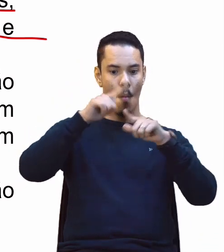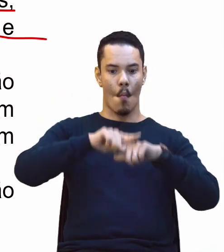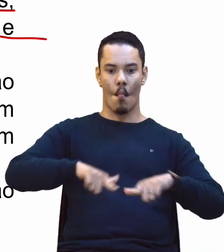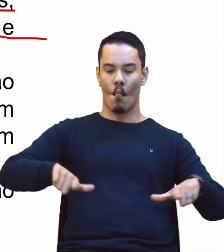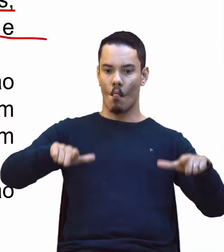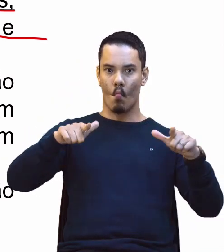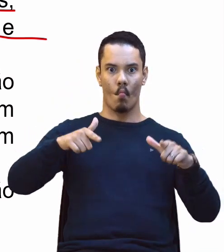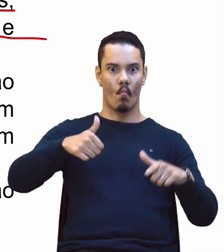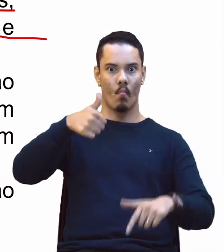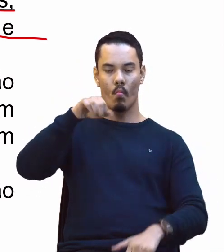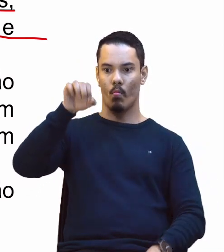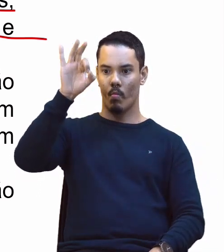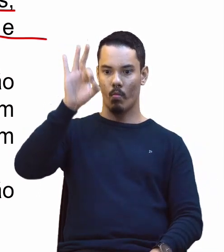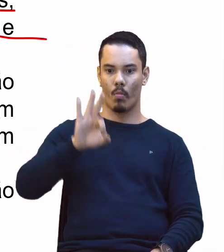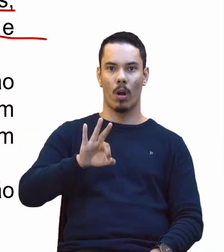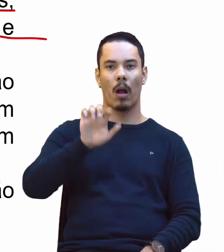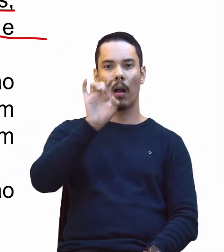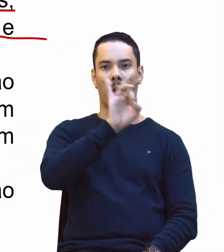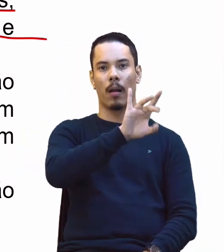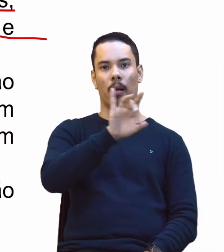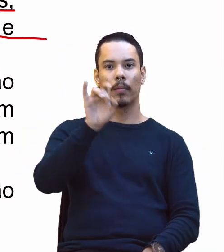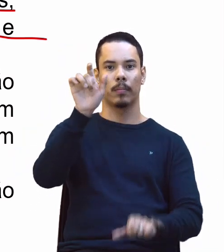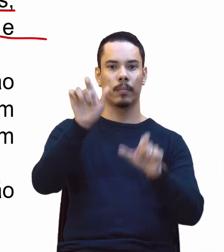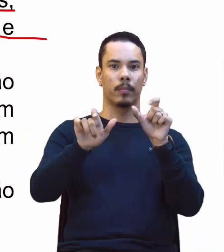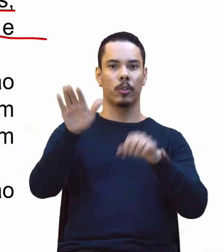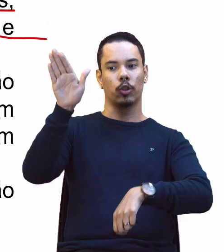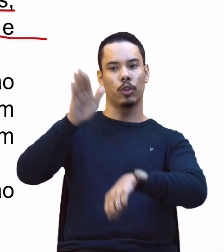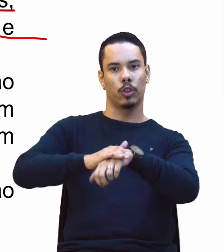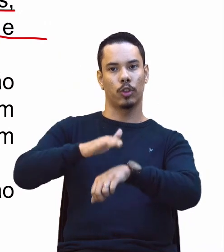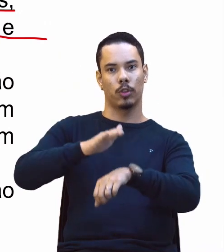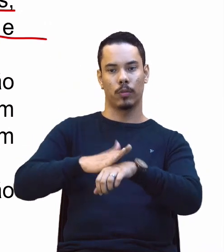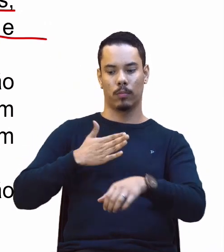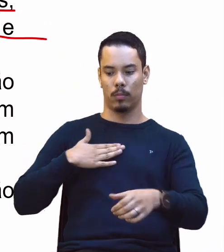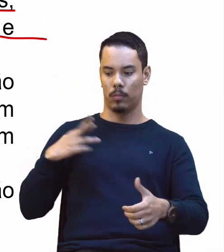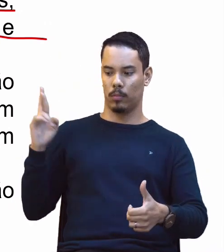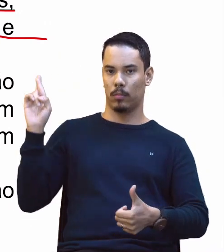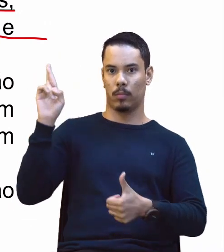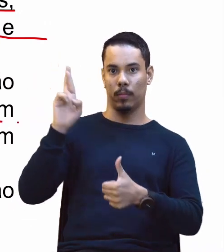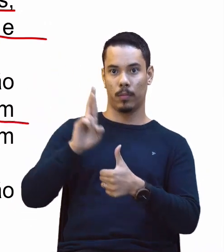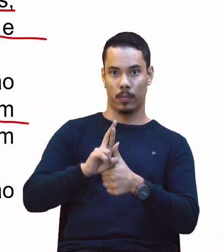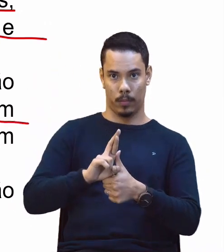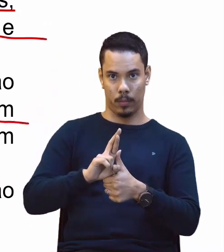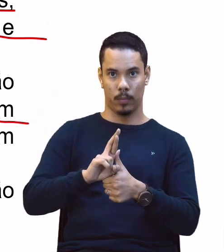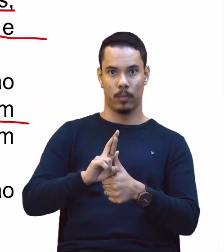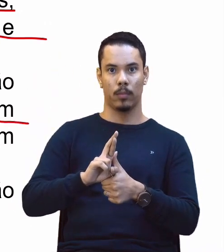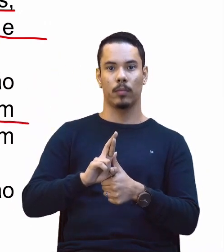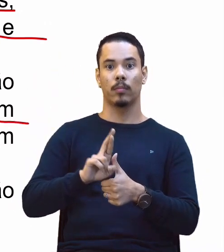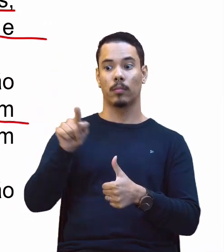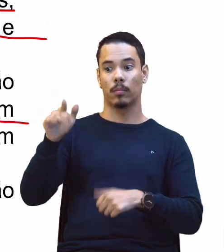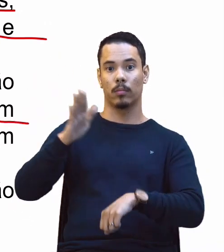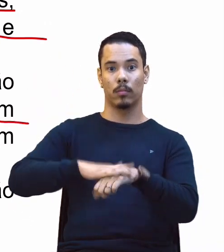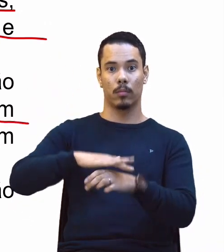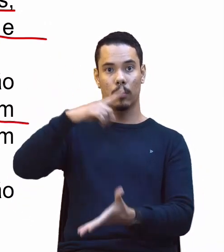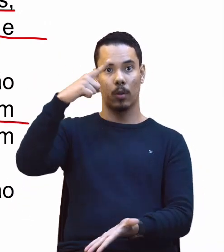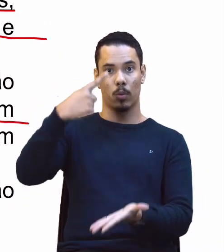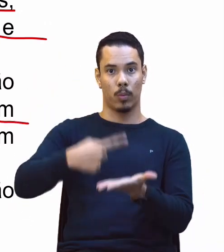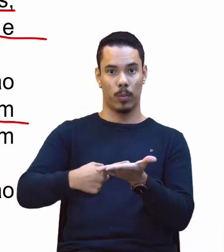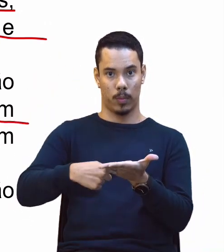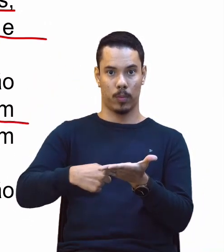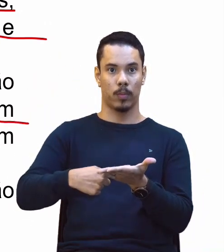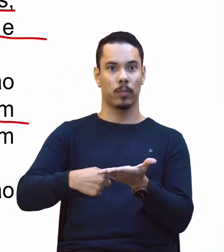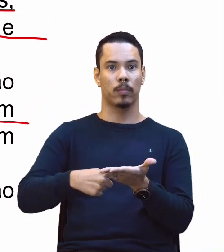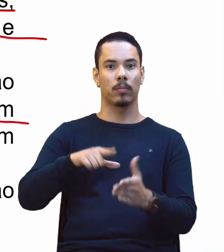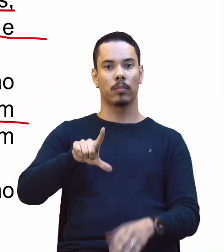cada cidadão nomeia seus representantes e estes se comprometem a